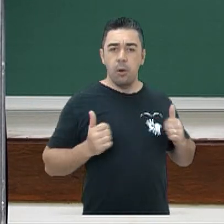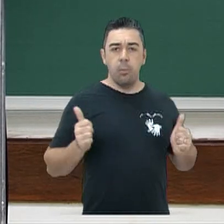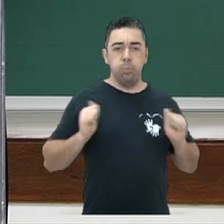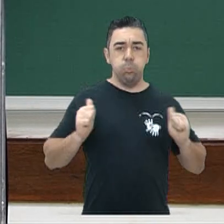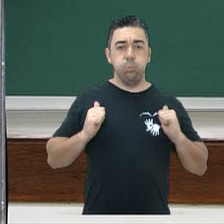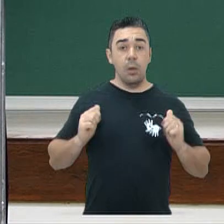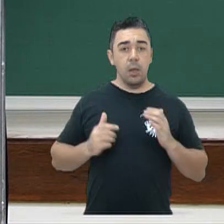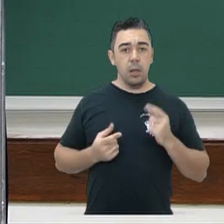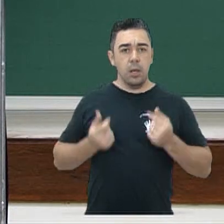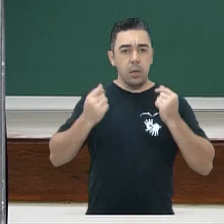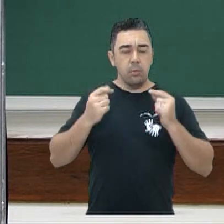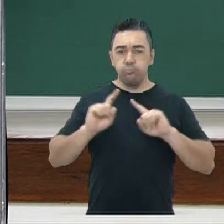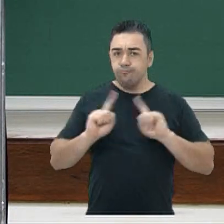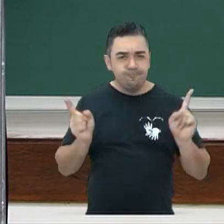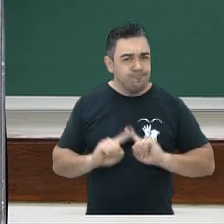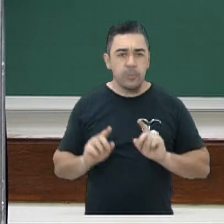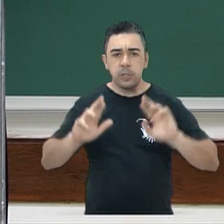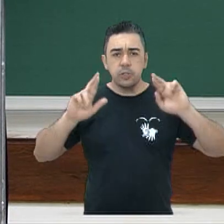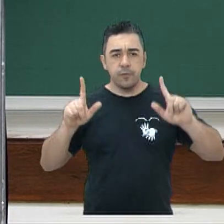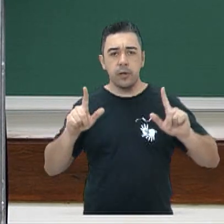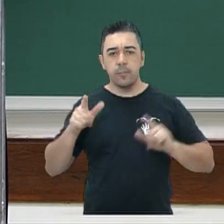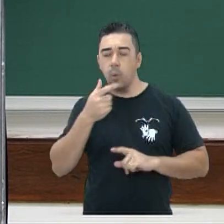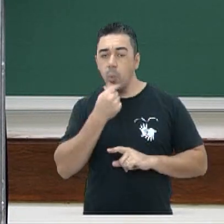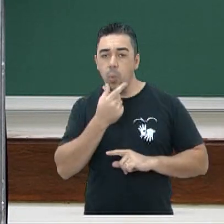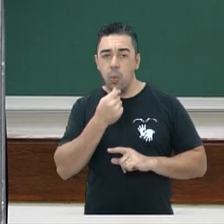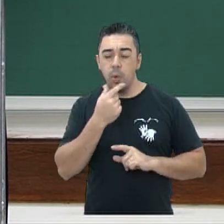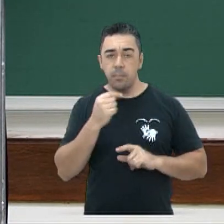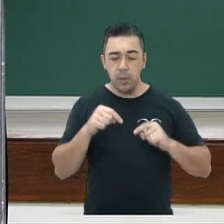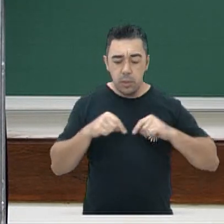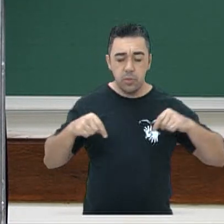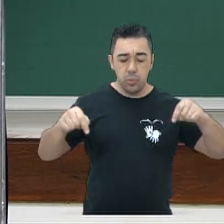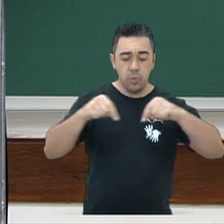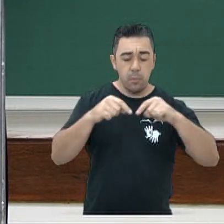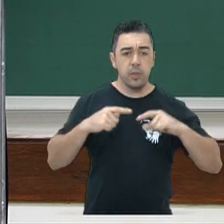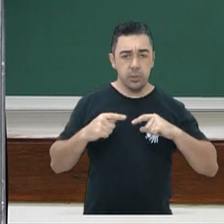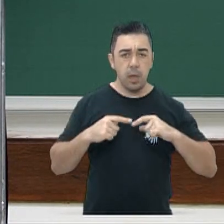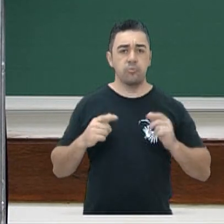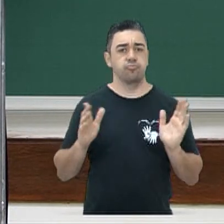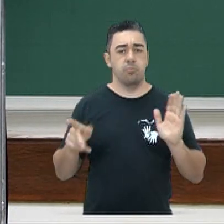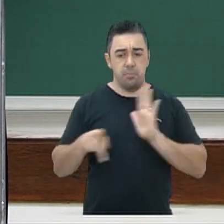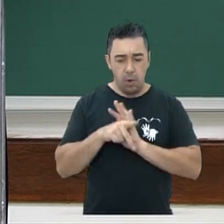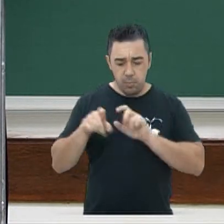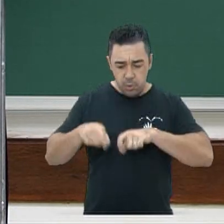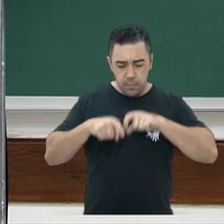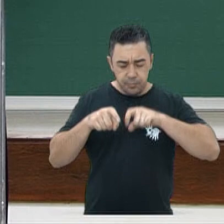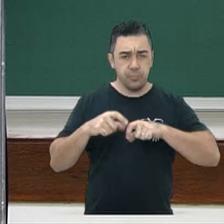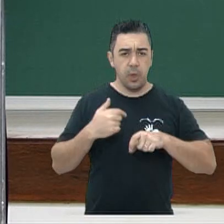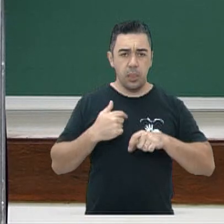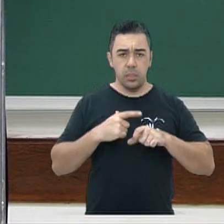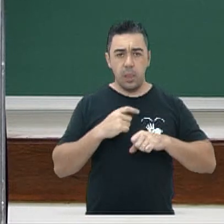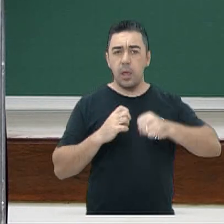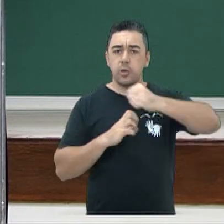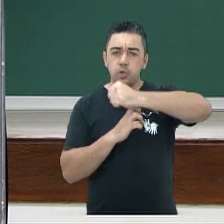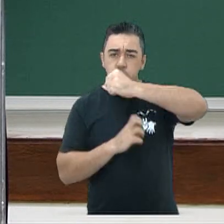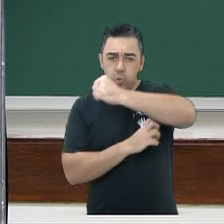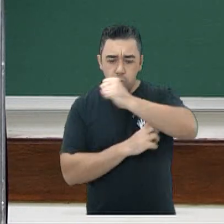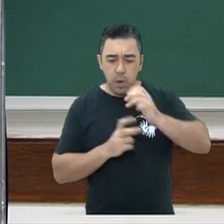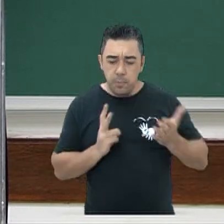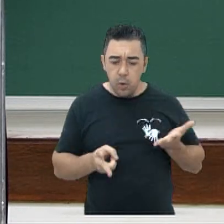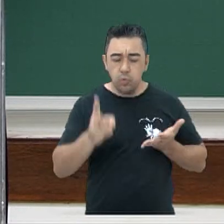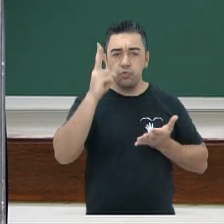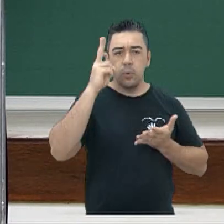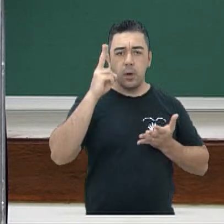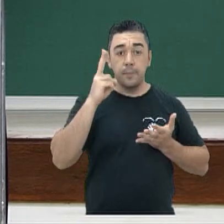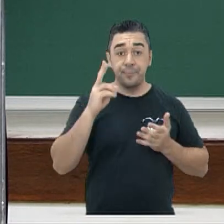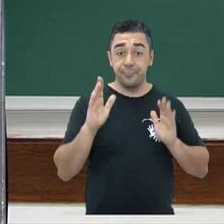acumular, acumular. Não. O nobre tinha as suas terras e ali ele tinha toda uma estrutura montada para manter a nobreza. O burguês